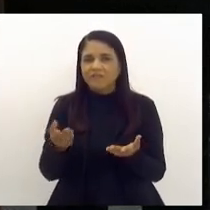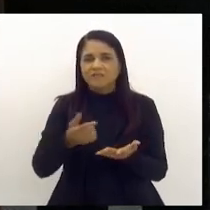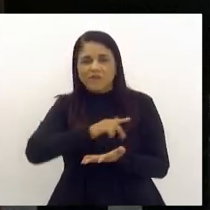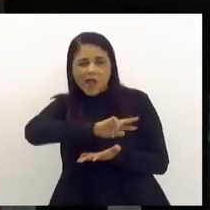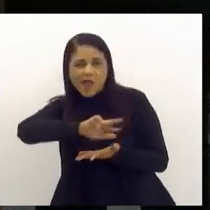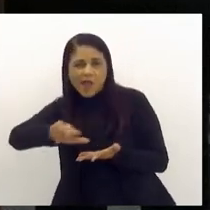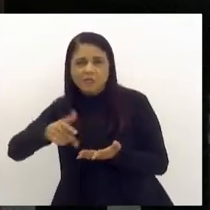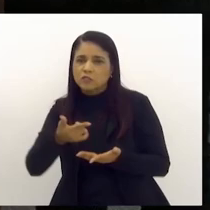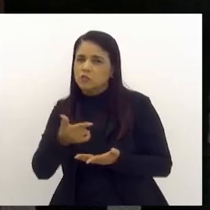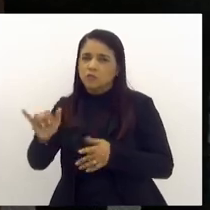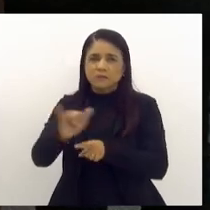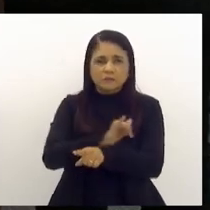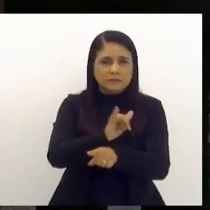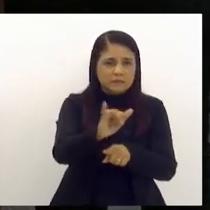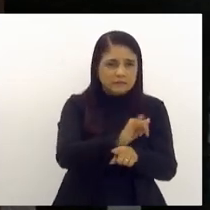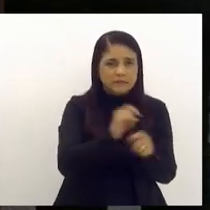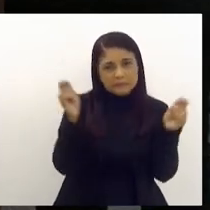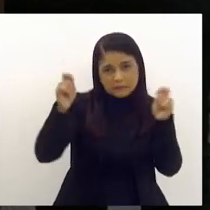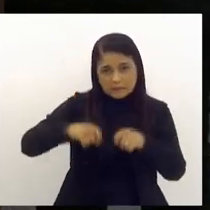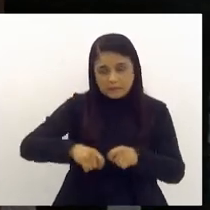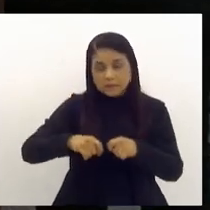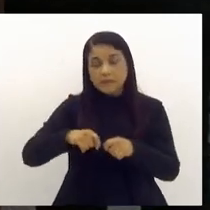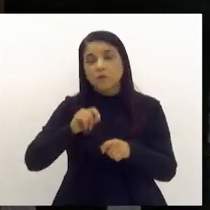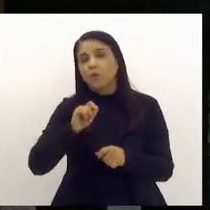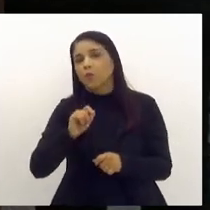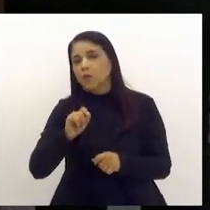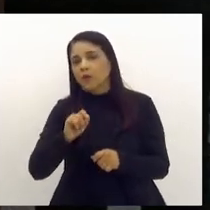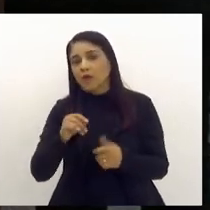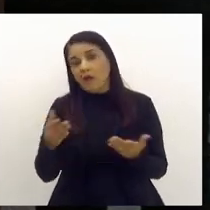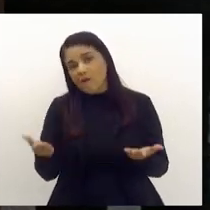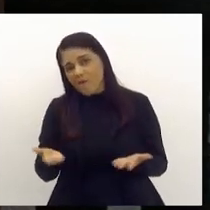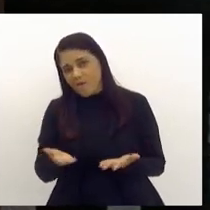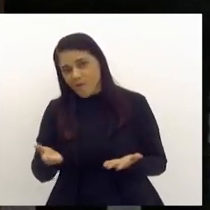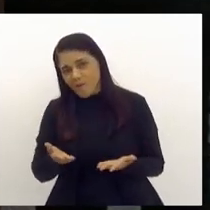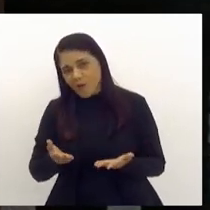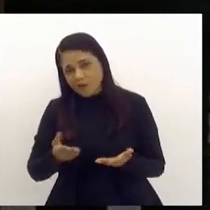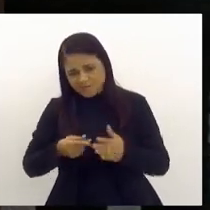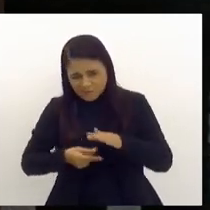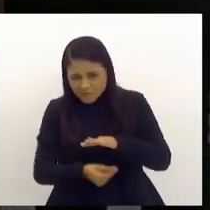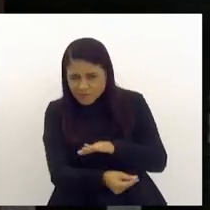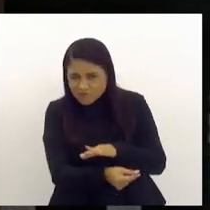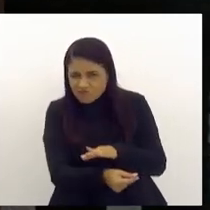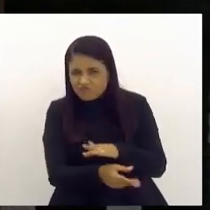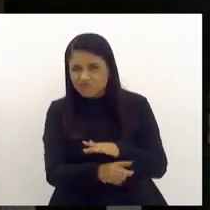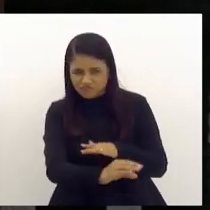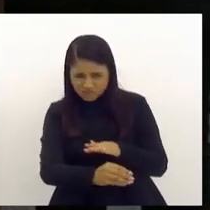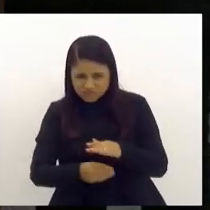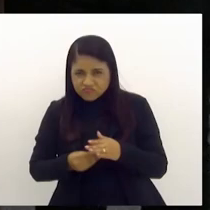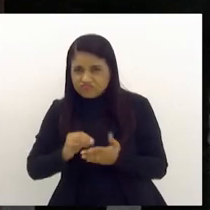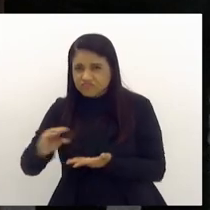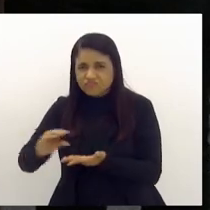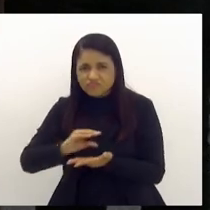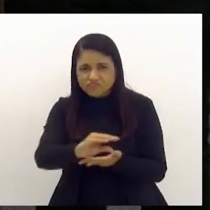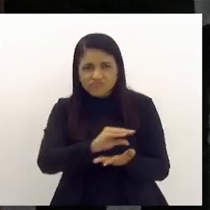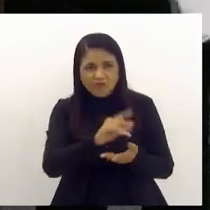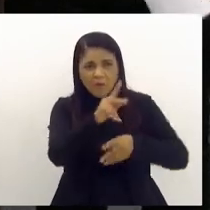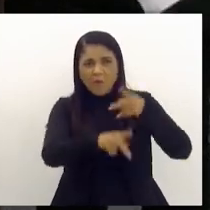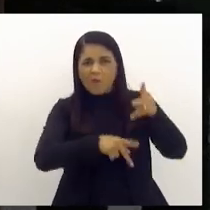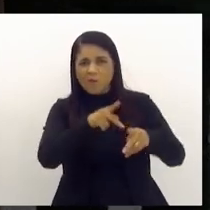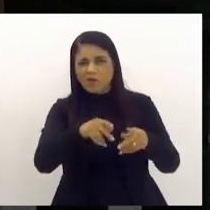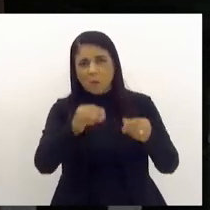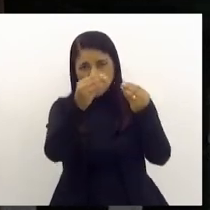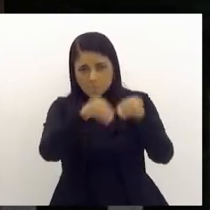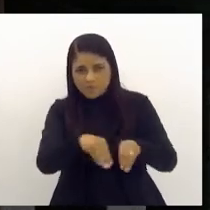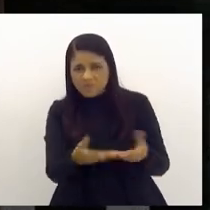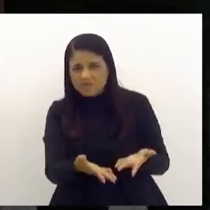outras possibilidades a não ser do que agora mexer nos fundos tão caros para a população do Estado do Rio de Janeiro.